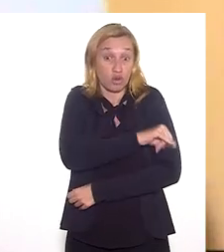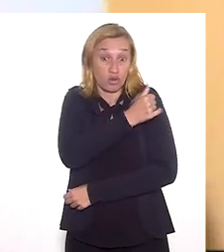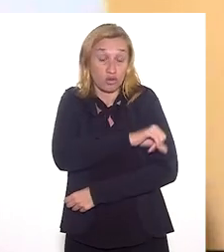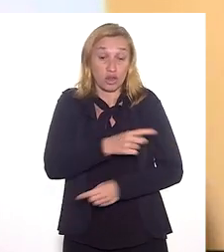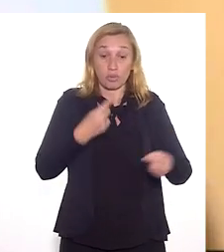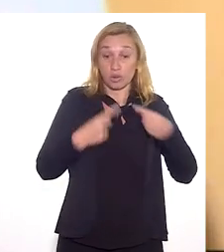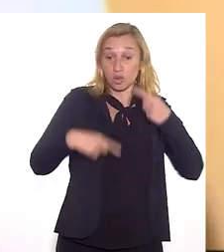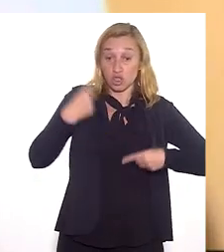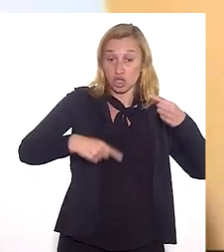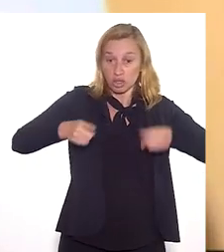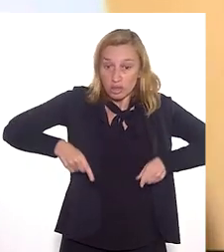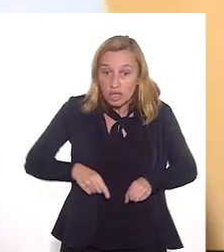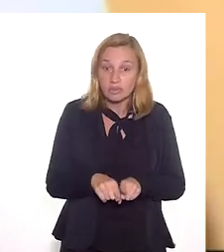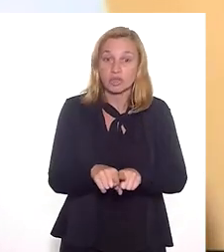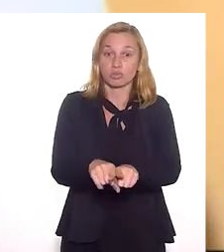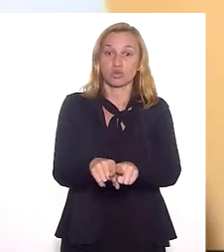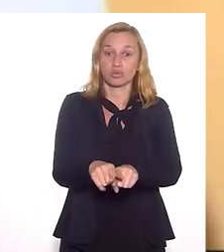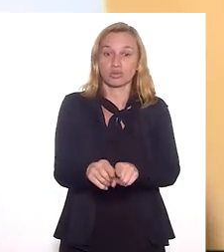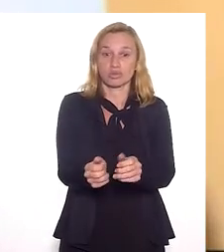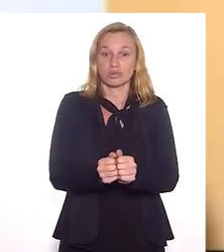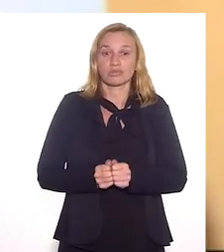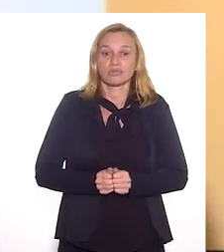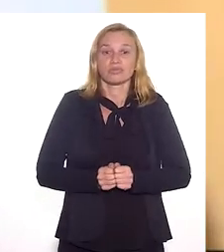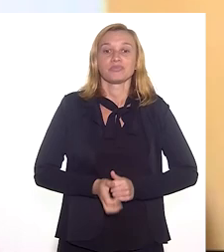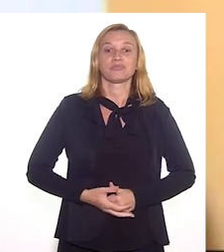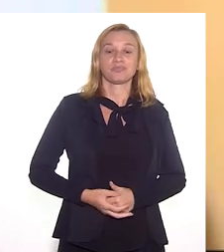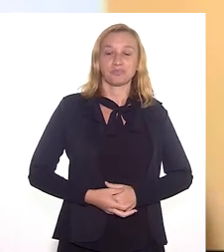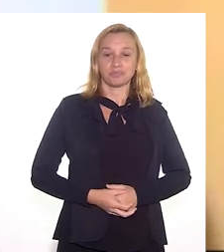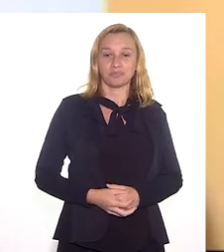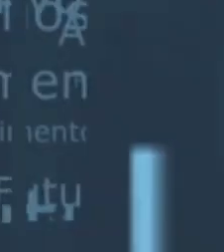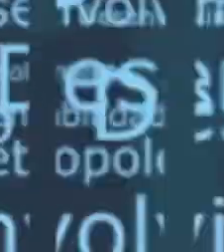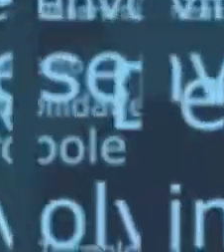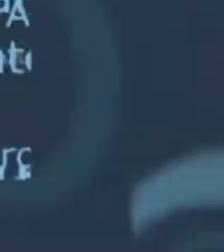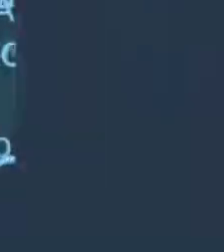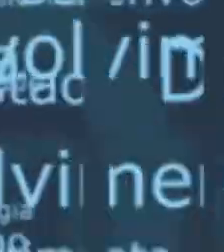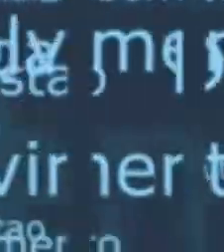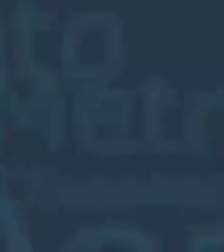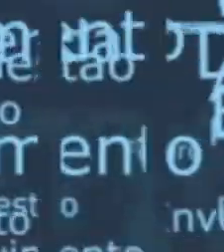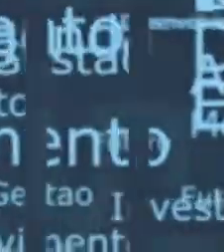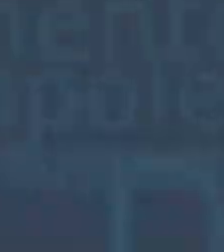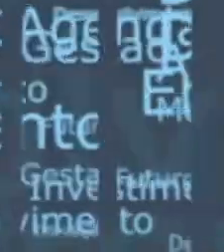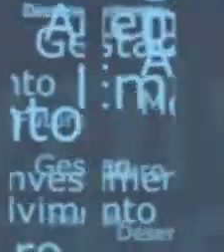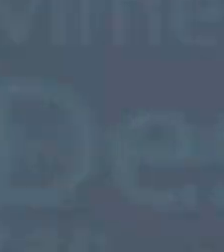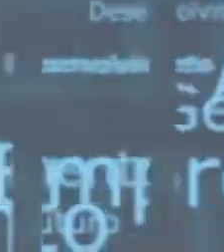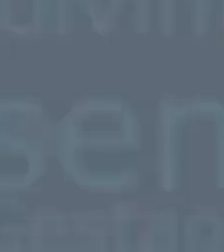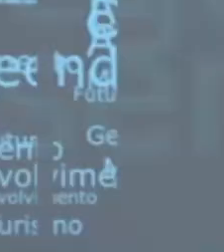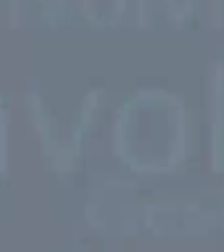próximo bloco. Não sai daí. Rio em Foco aqui, política e economia caminham juntas. Música.